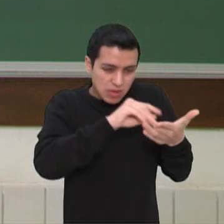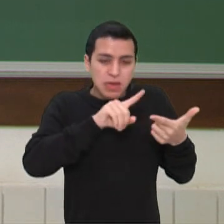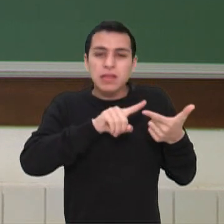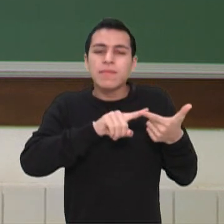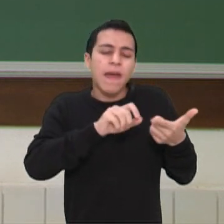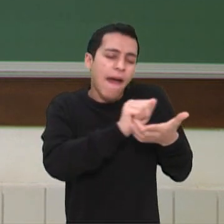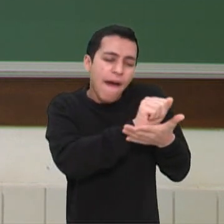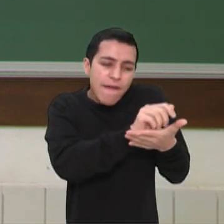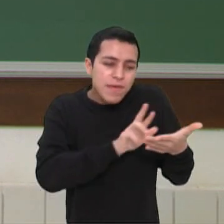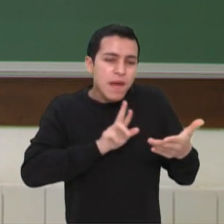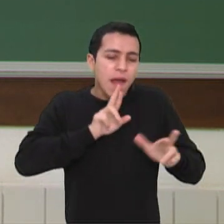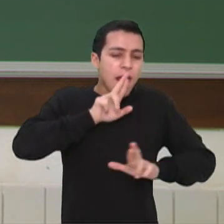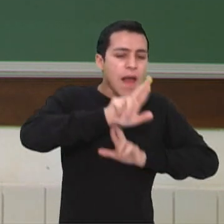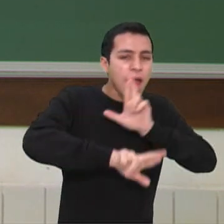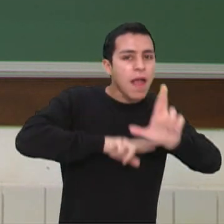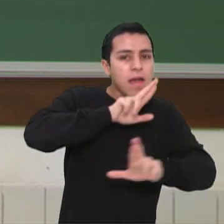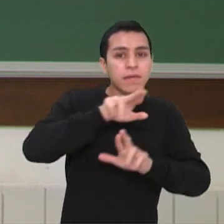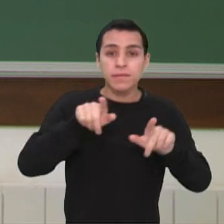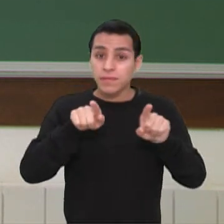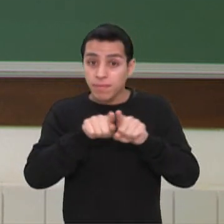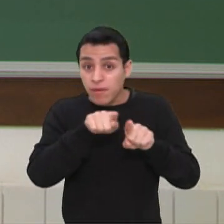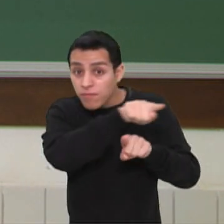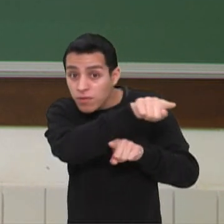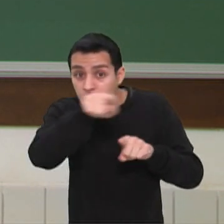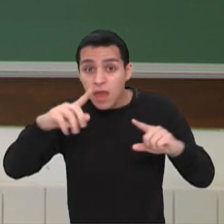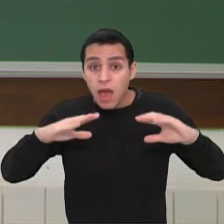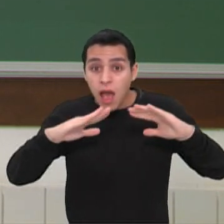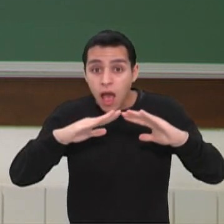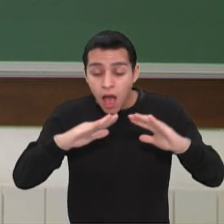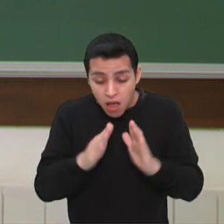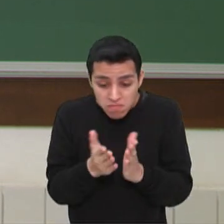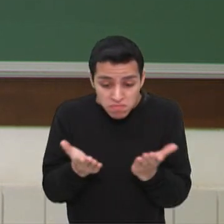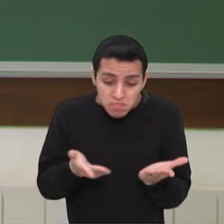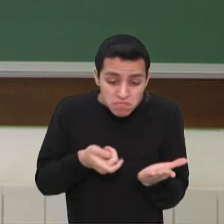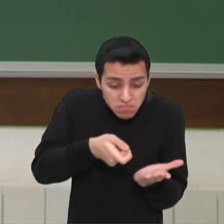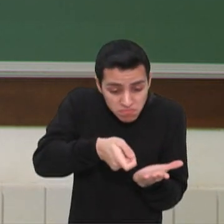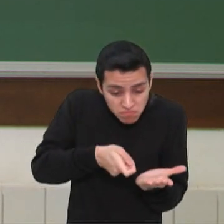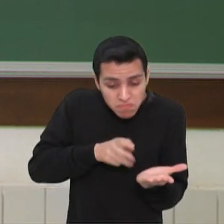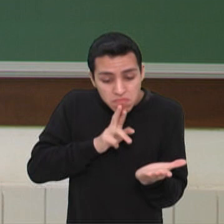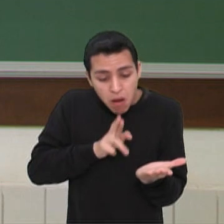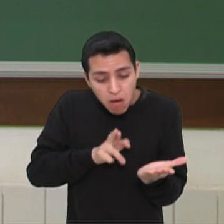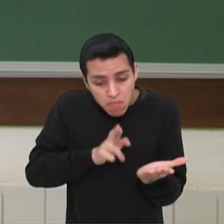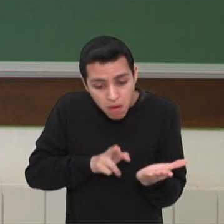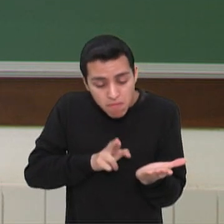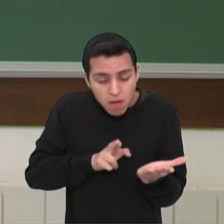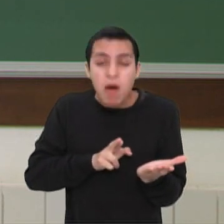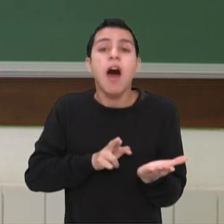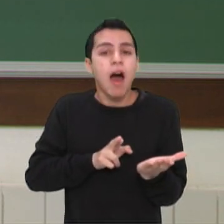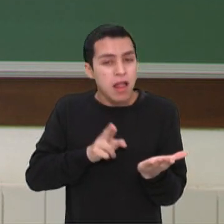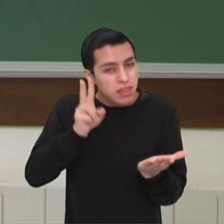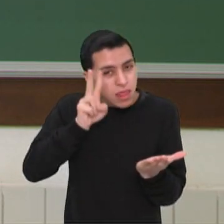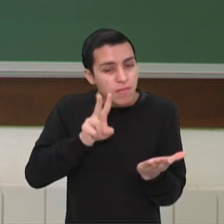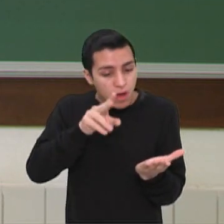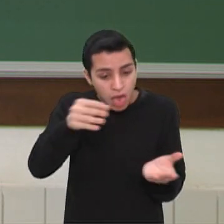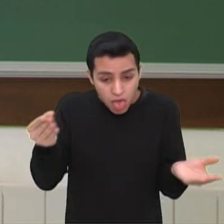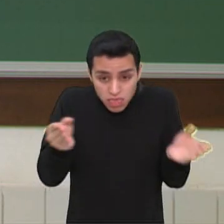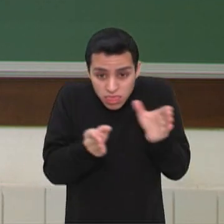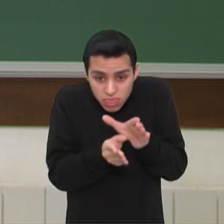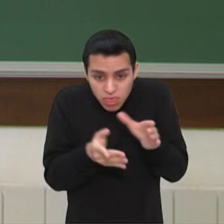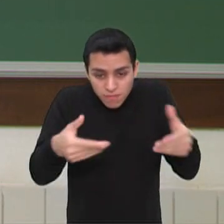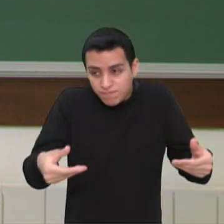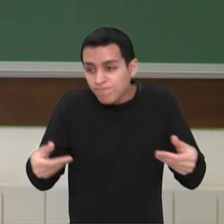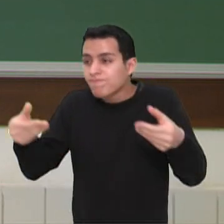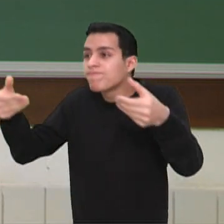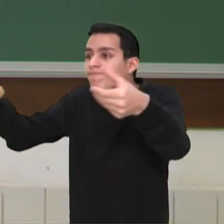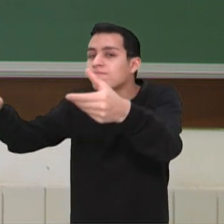E o pessoal que está fazendo as atividades em casa, né, lembrem também de passar na sua escola, conversar com o pessoal da